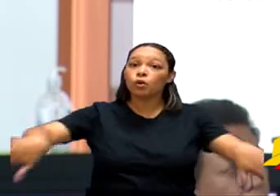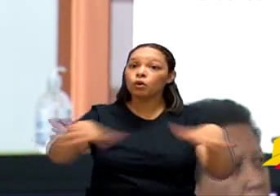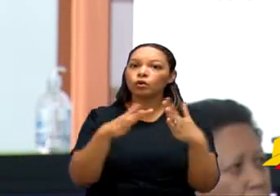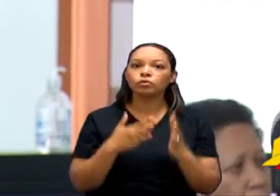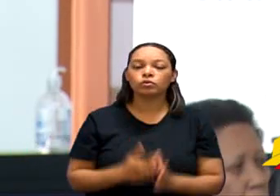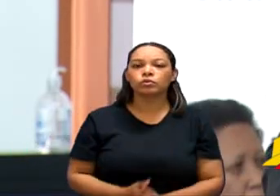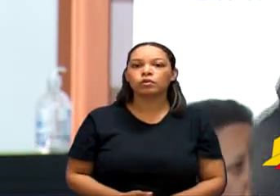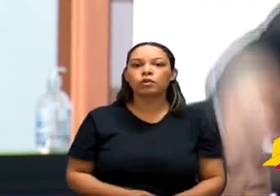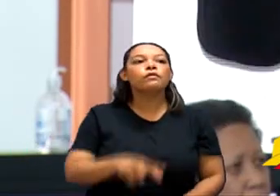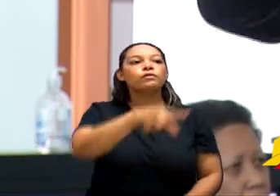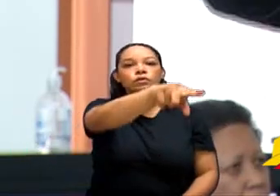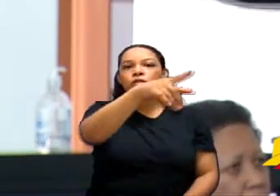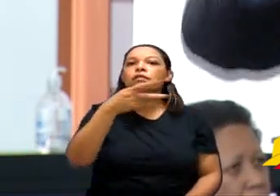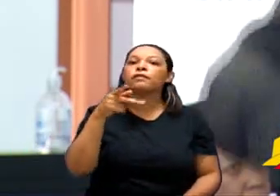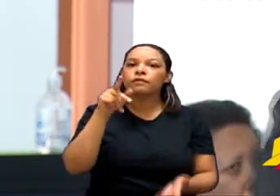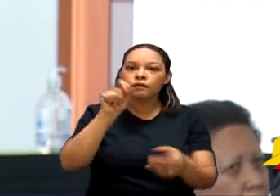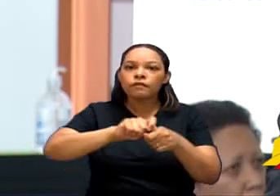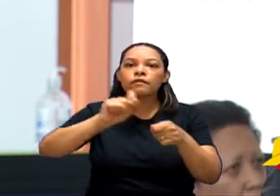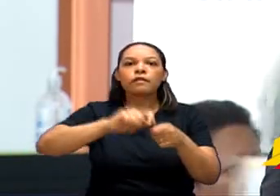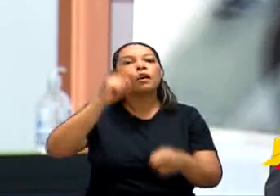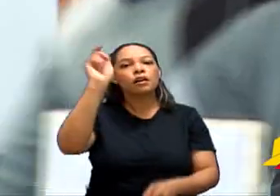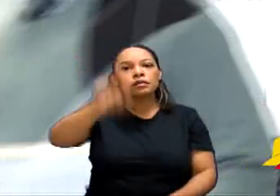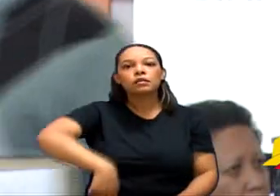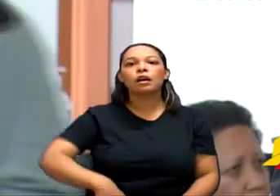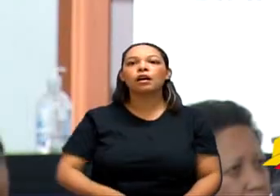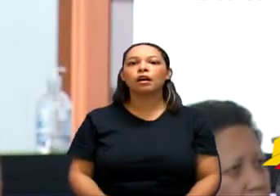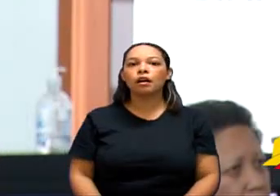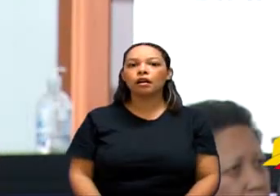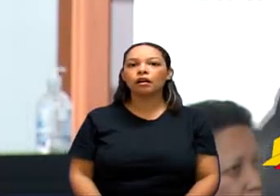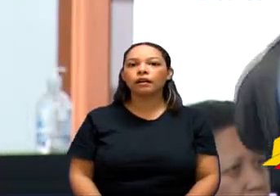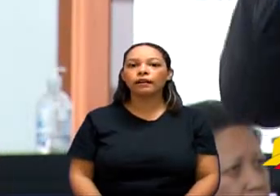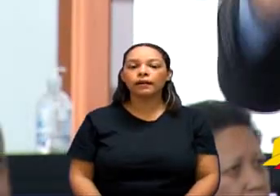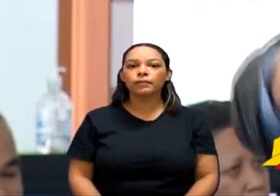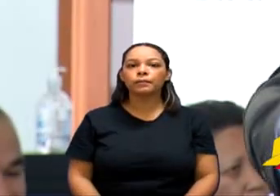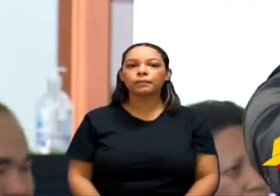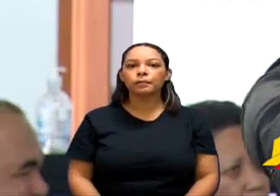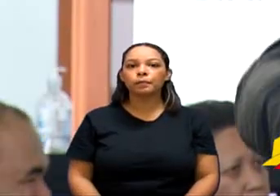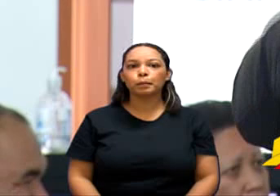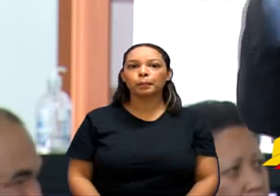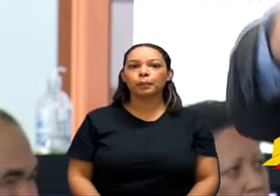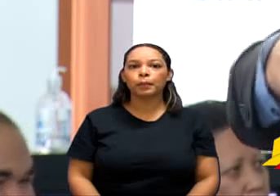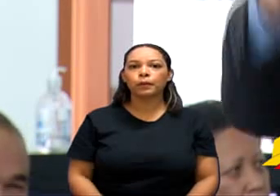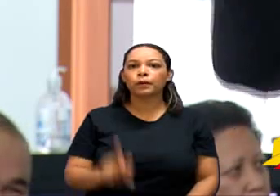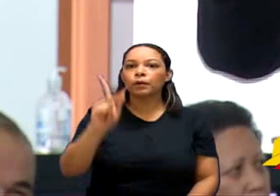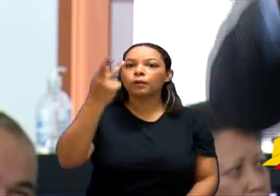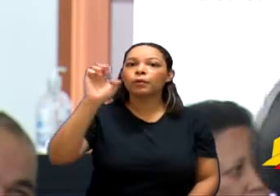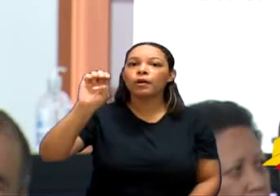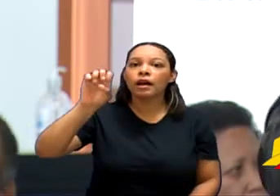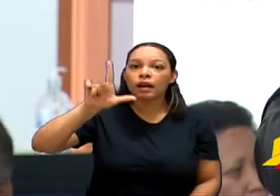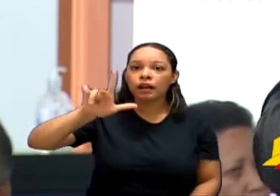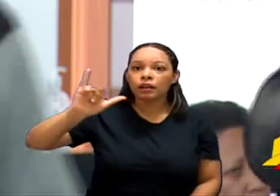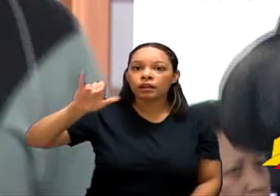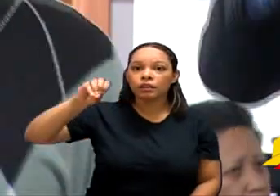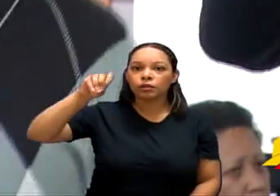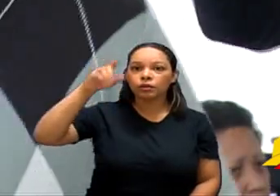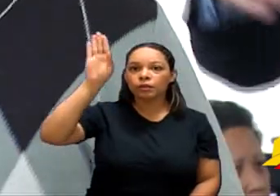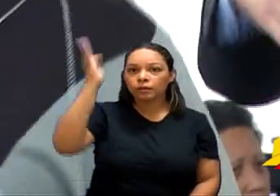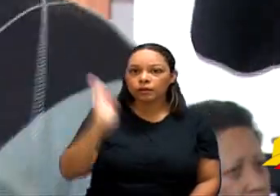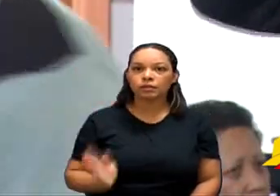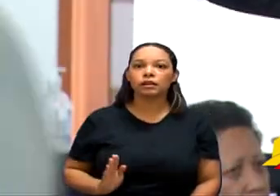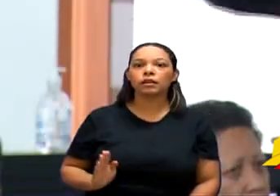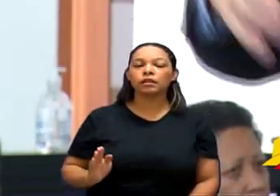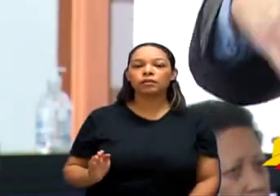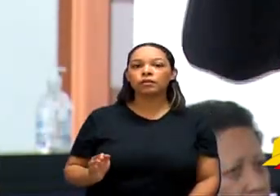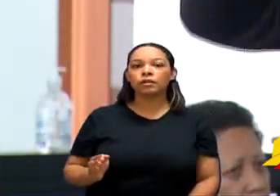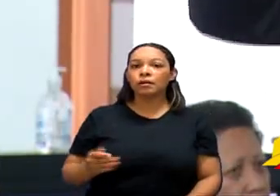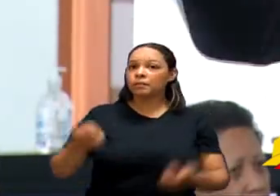Vossa Excelência, certeza. Sim. Esse é o Hélio Brasileiro espírito. Também. O Hélio Brasileiro nem precisa estar aqui e estar lá na missa, medindo a pressão,